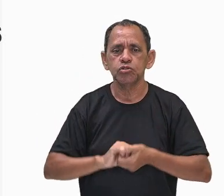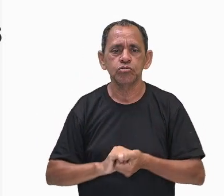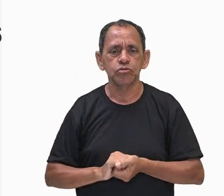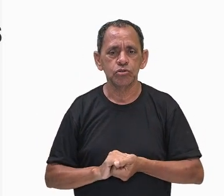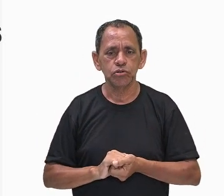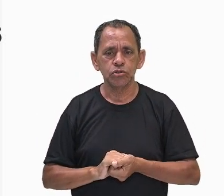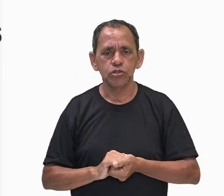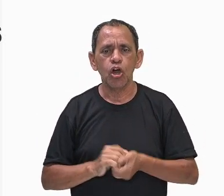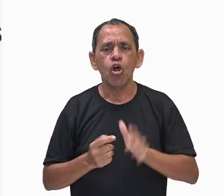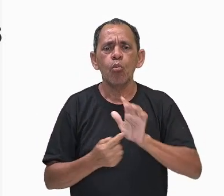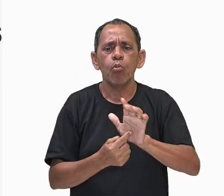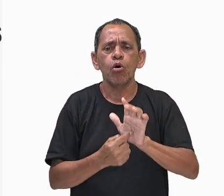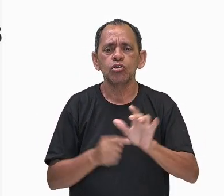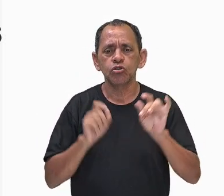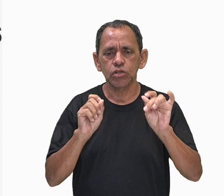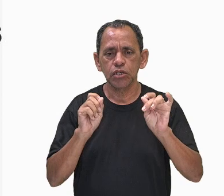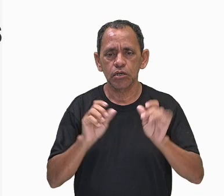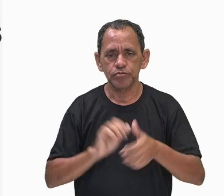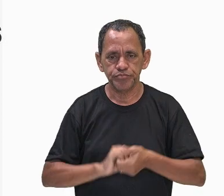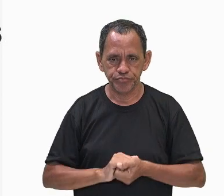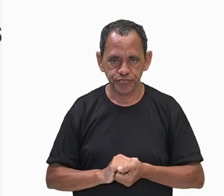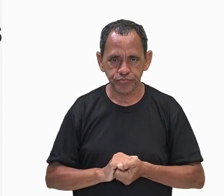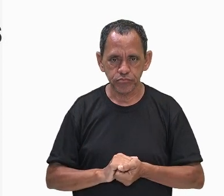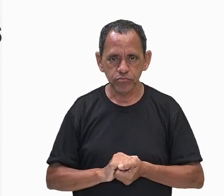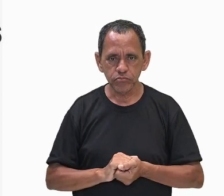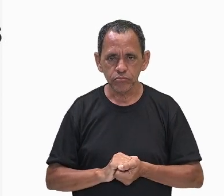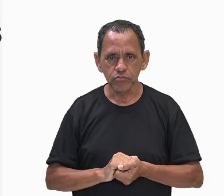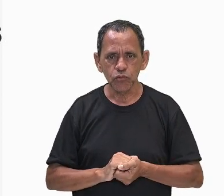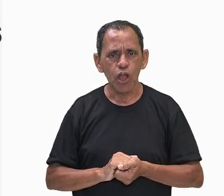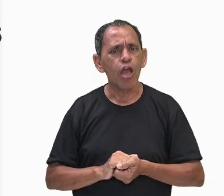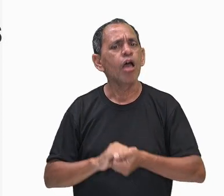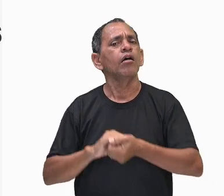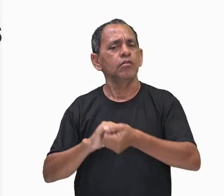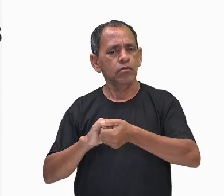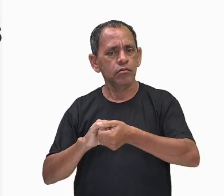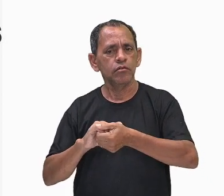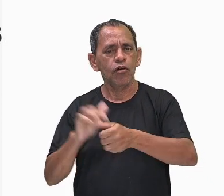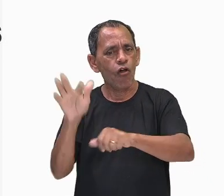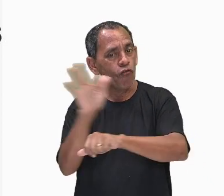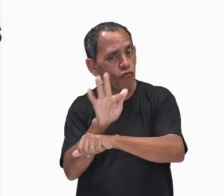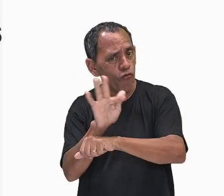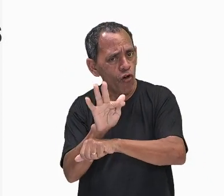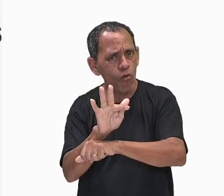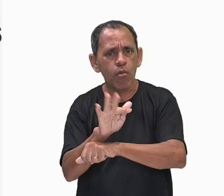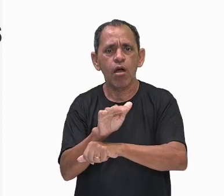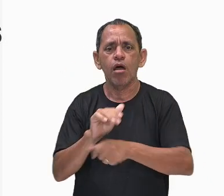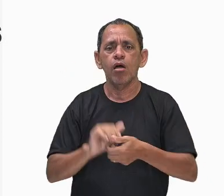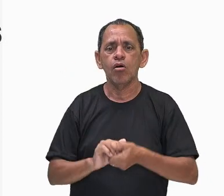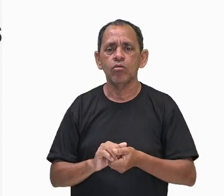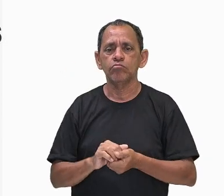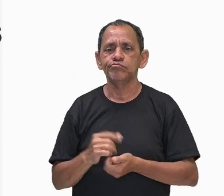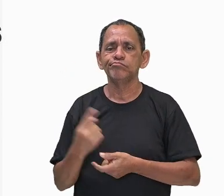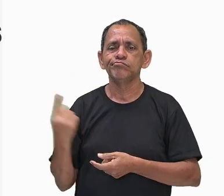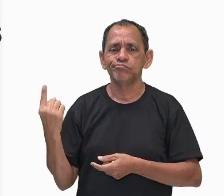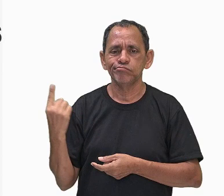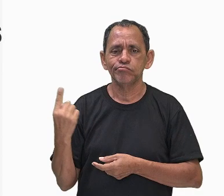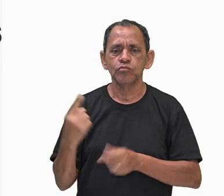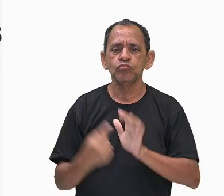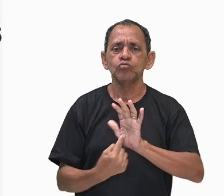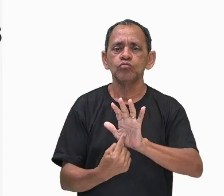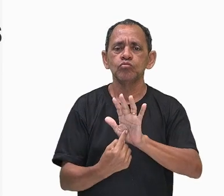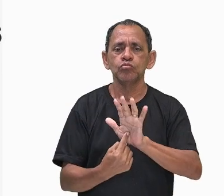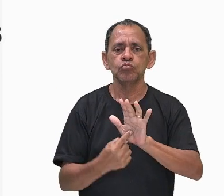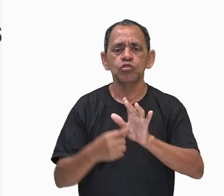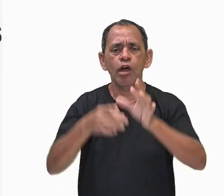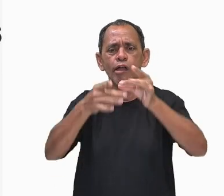definição, a definição formal do cilindro pode ser dada pela seguinte demonstração. Nós vamos já ver com detalhes